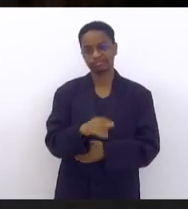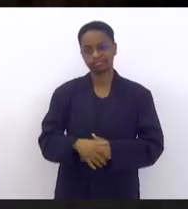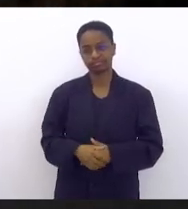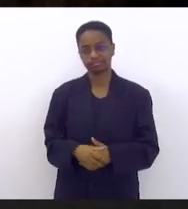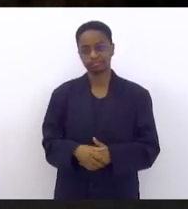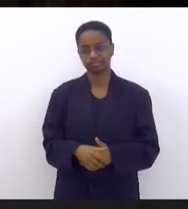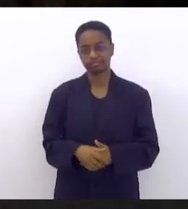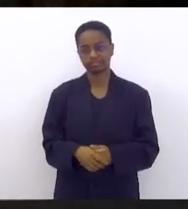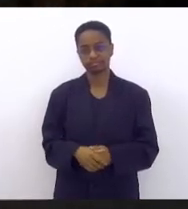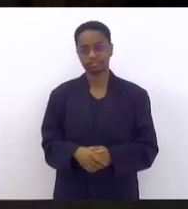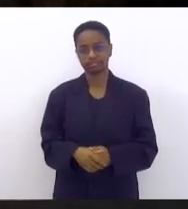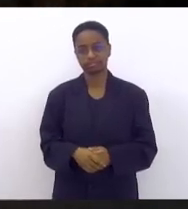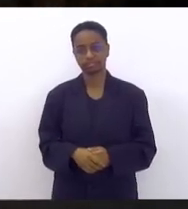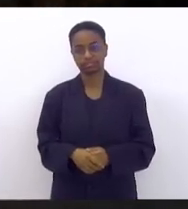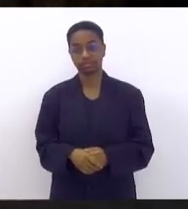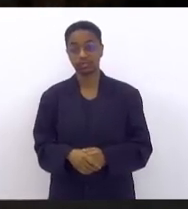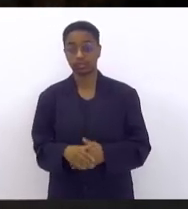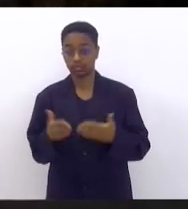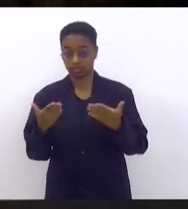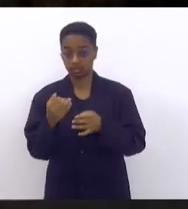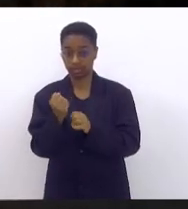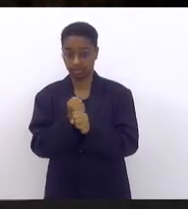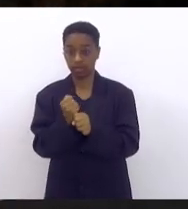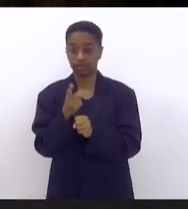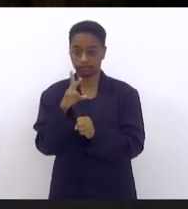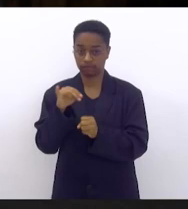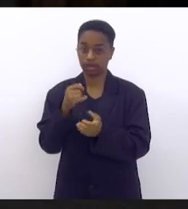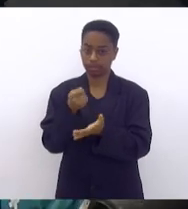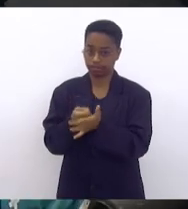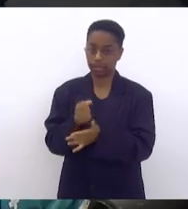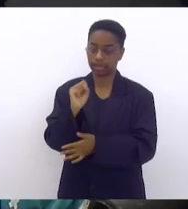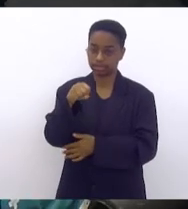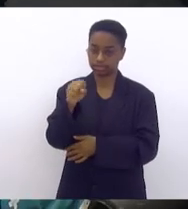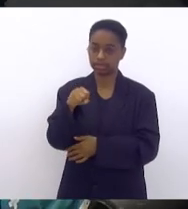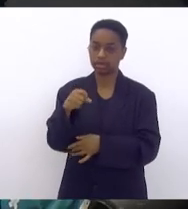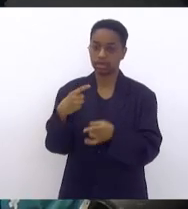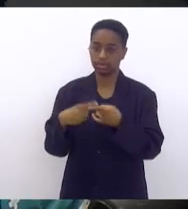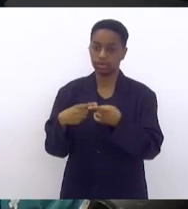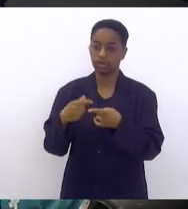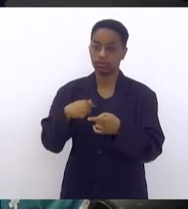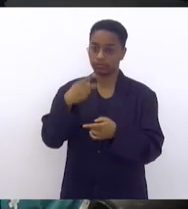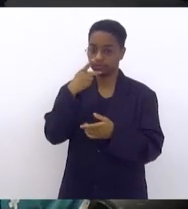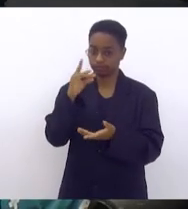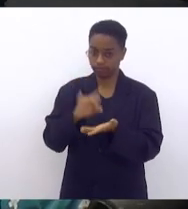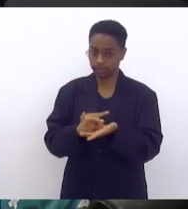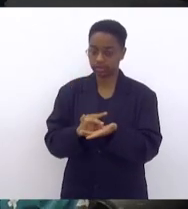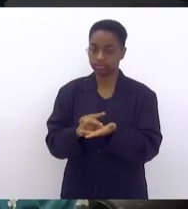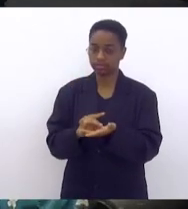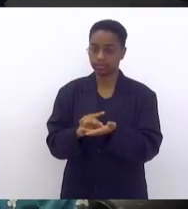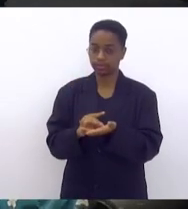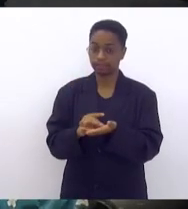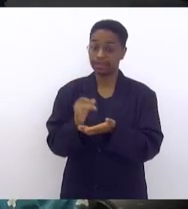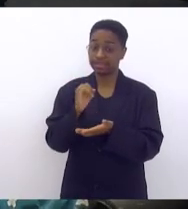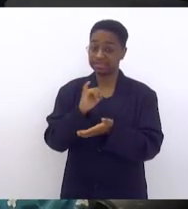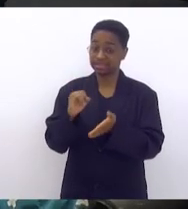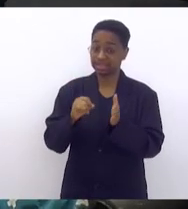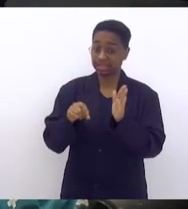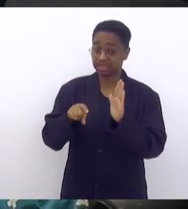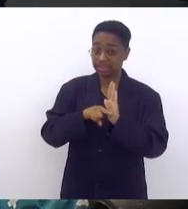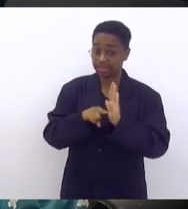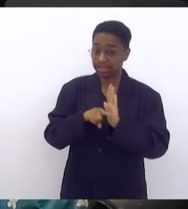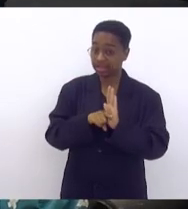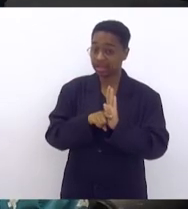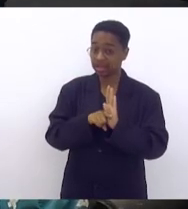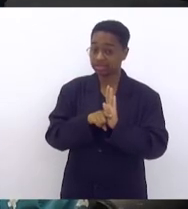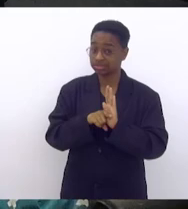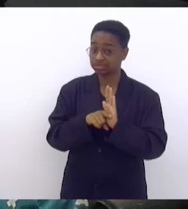seja cortada. Agora, sabe? Sandro, esse ano vai ter, porque, assim, a gente precisa ser sincero, aquilo que eu falei, precisa ficar vermelho uma vez na vida, que é amarelo a